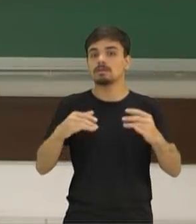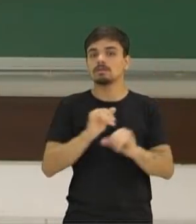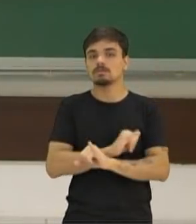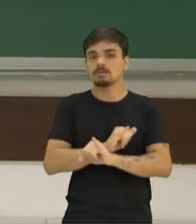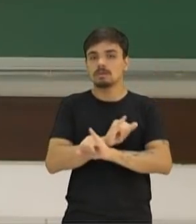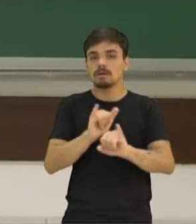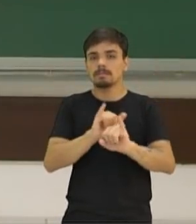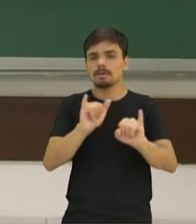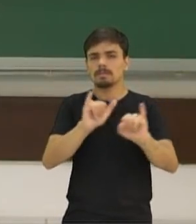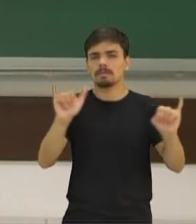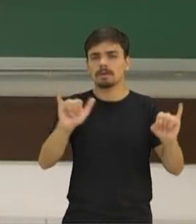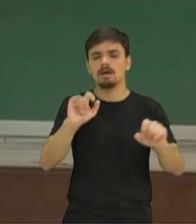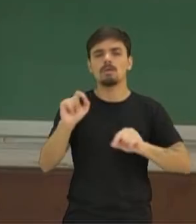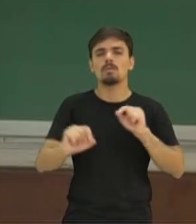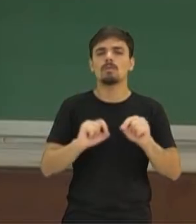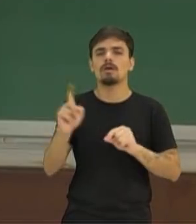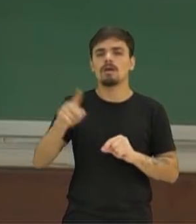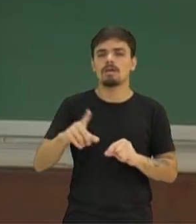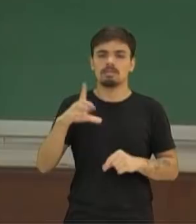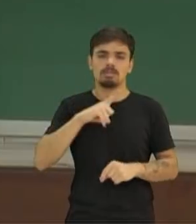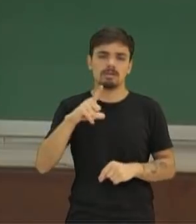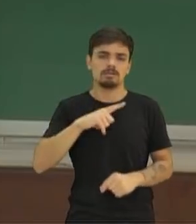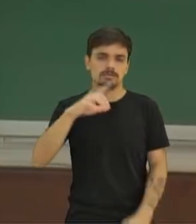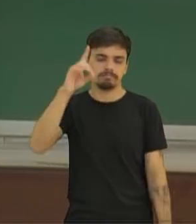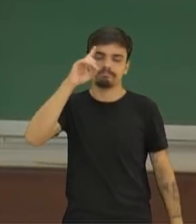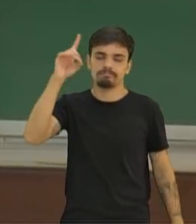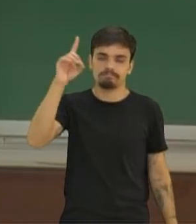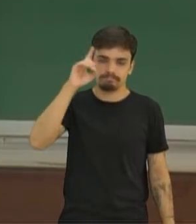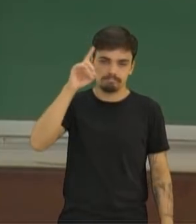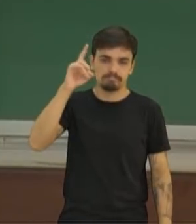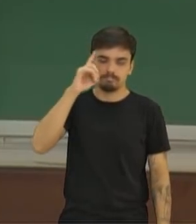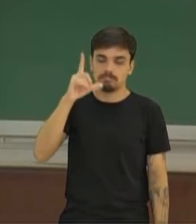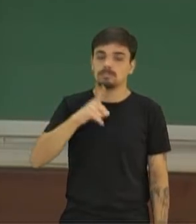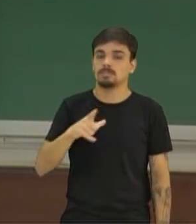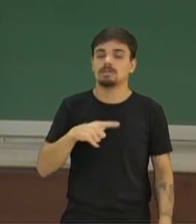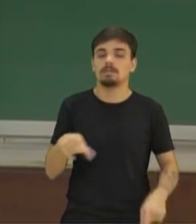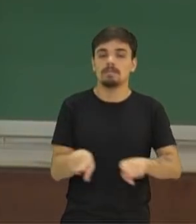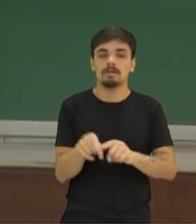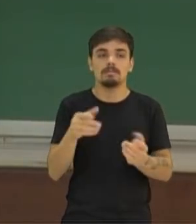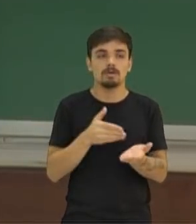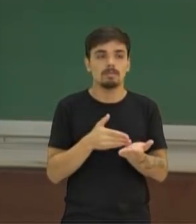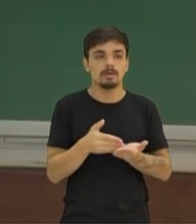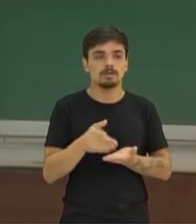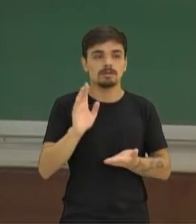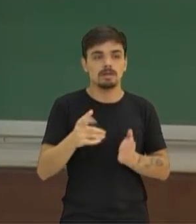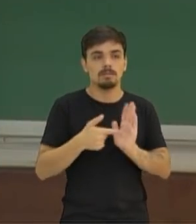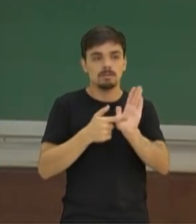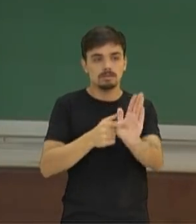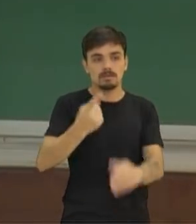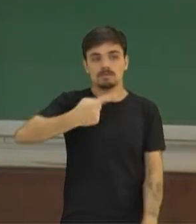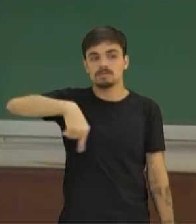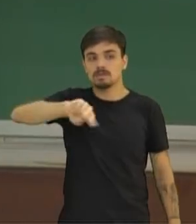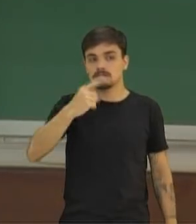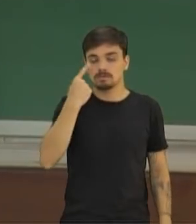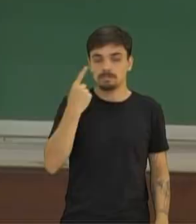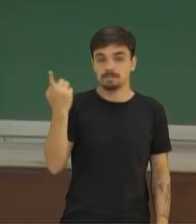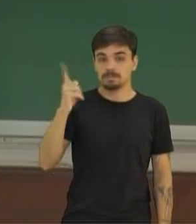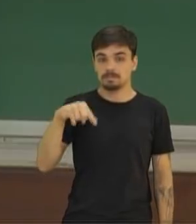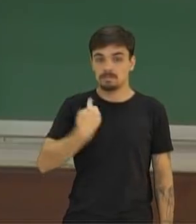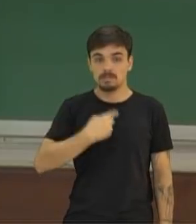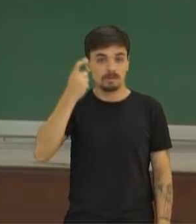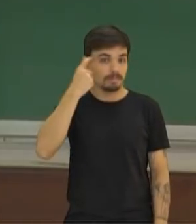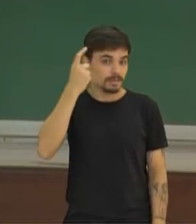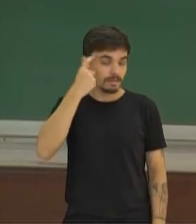anúncio publicitário, que está onde? Está aí no nosso dia a dia. E para começar, já trouxe para vocês algo para a gente